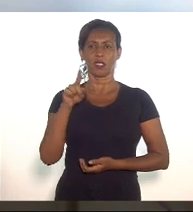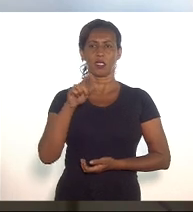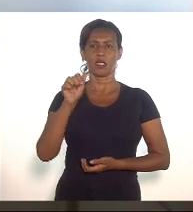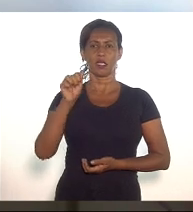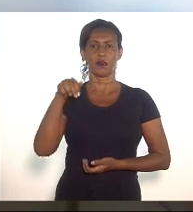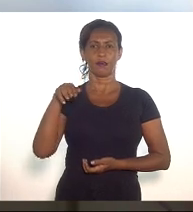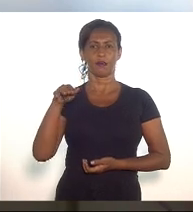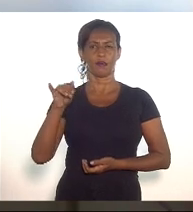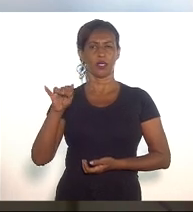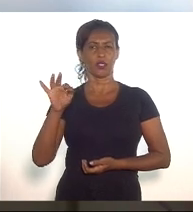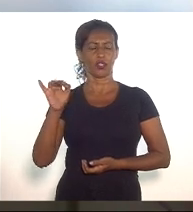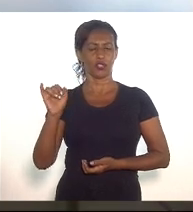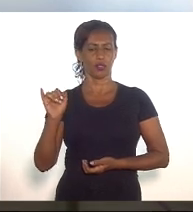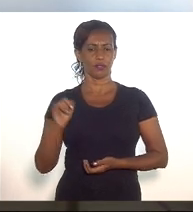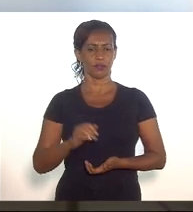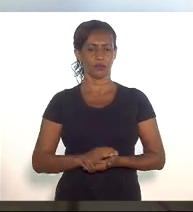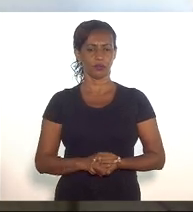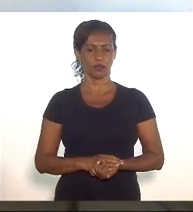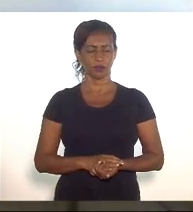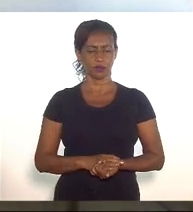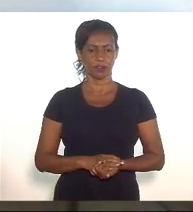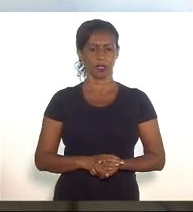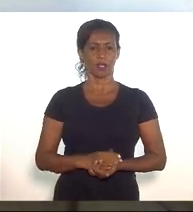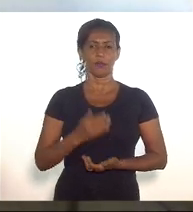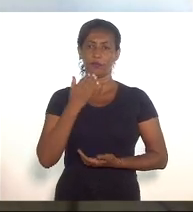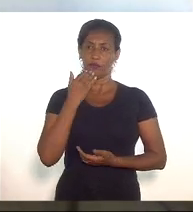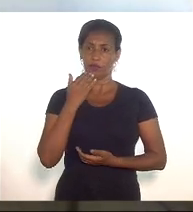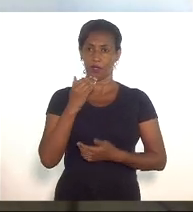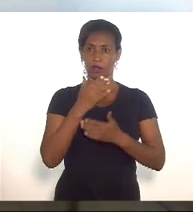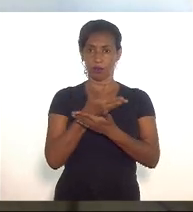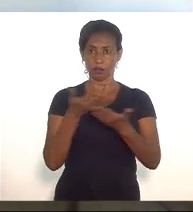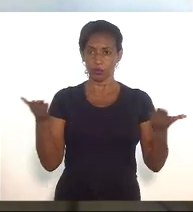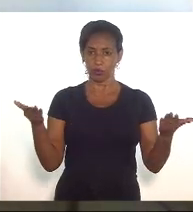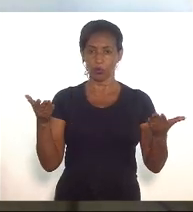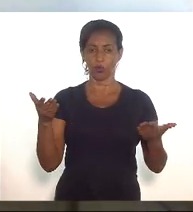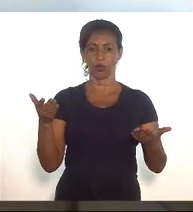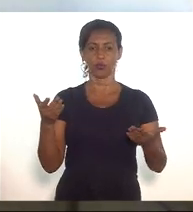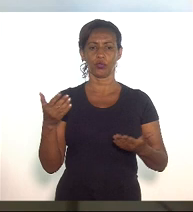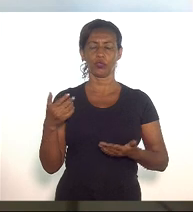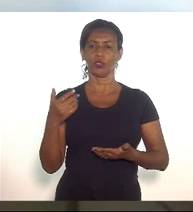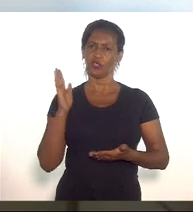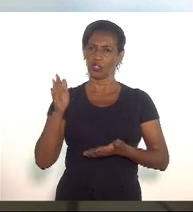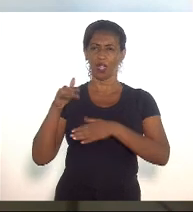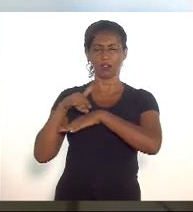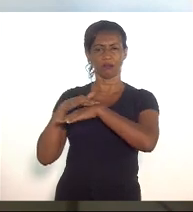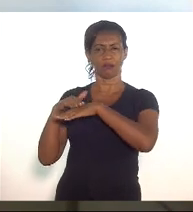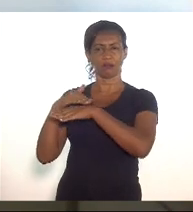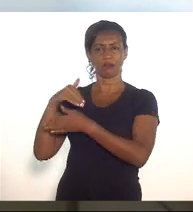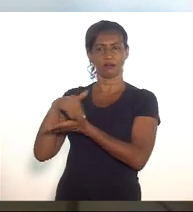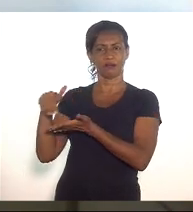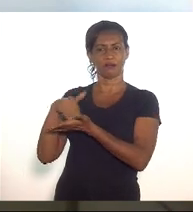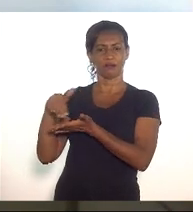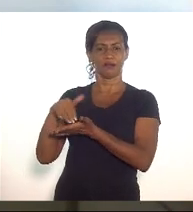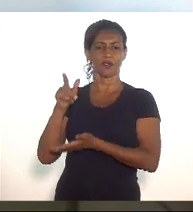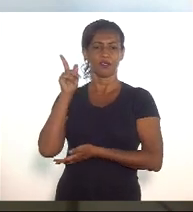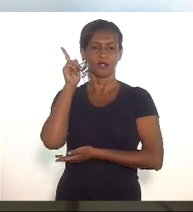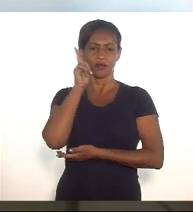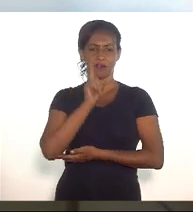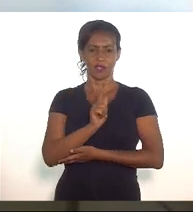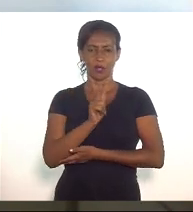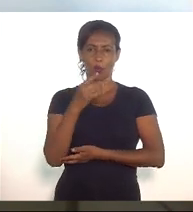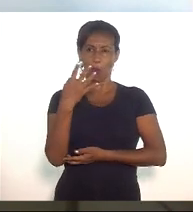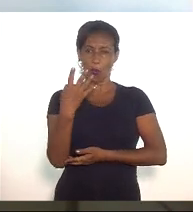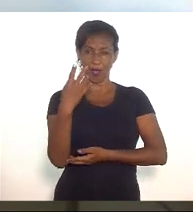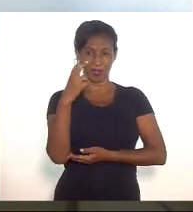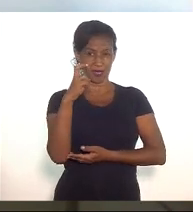dizendo, senhores deputados, que a gente vai tentar fazer o seguinte. Eu já falei com o secretário, para ver se ele consegue fazer essa exposição em